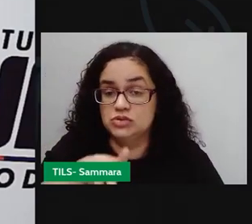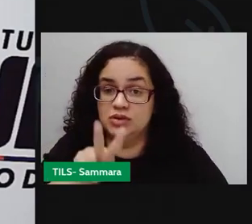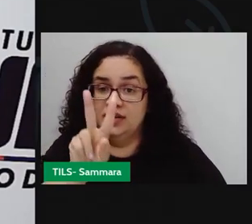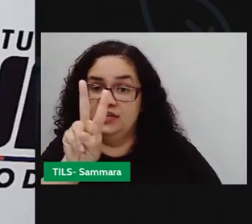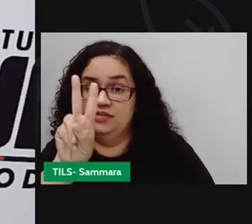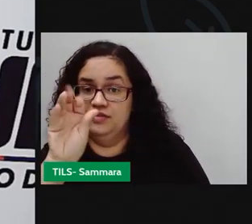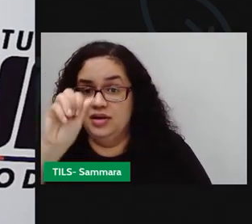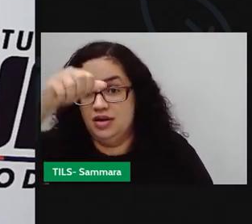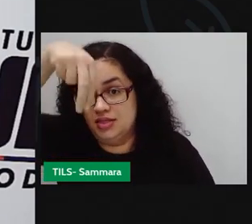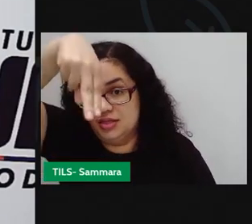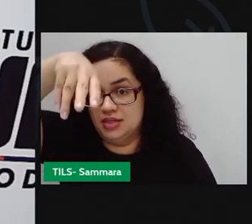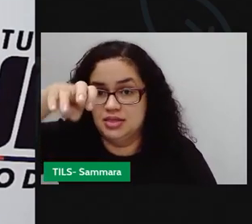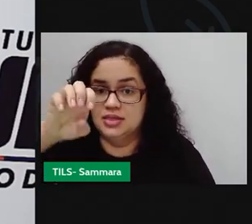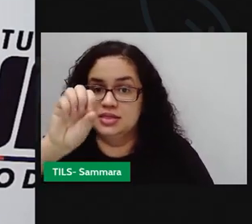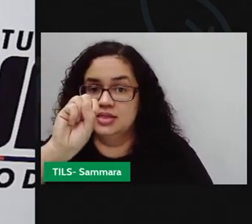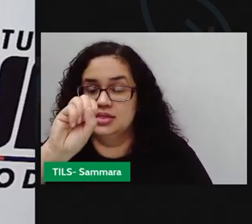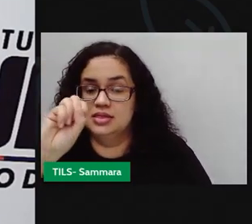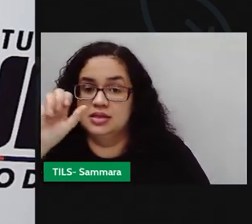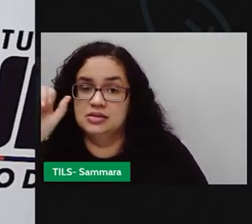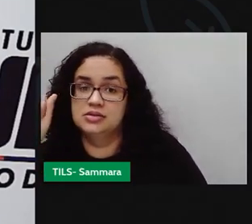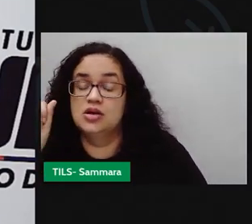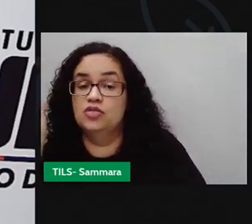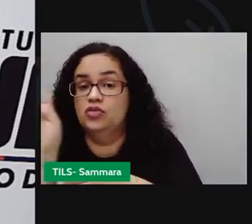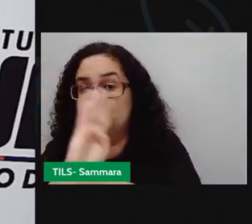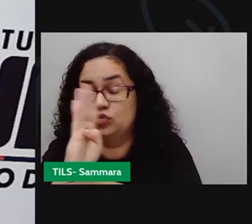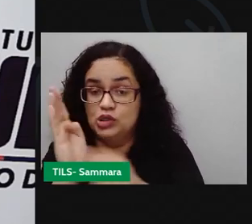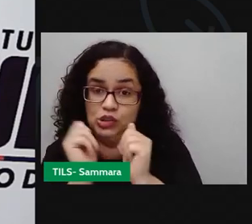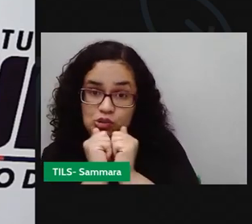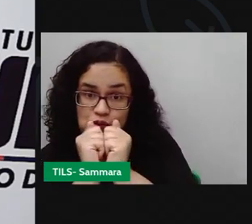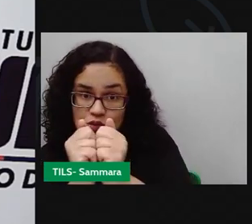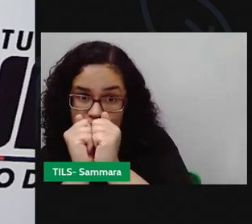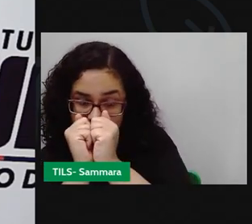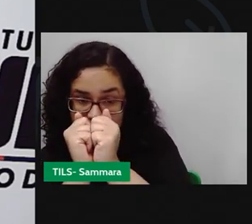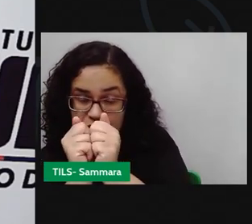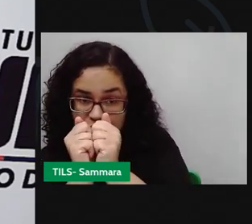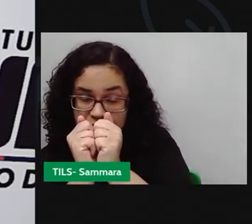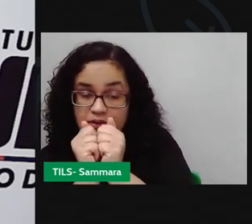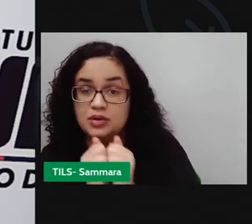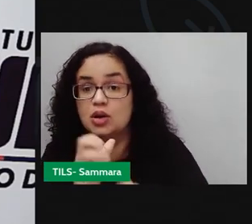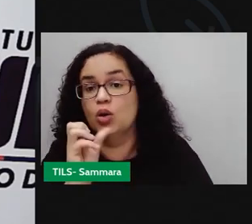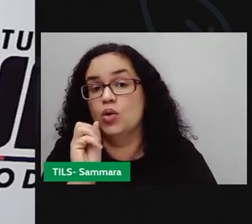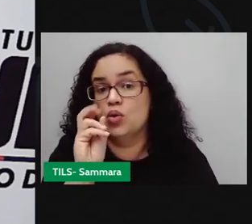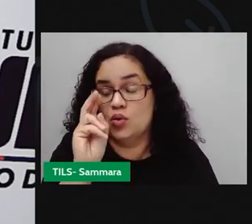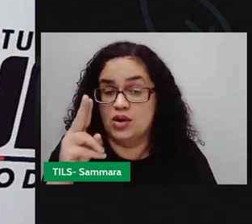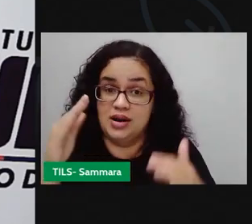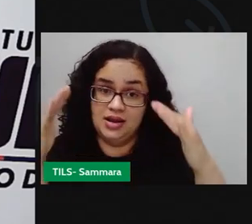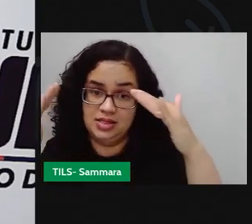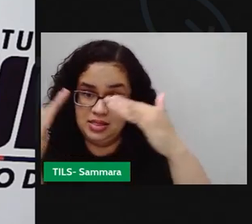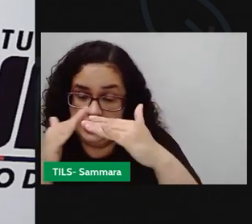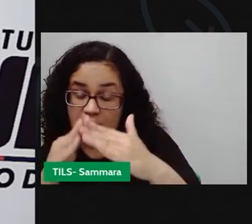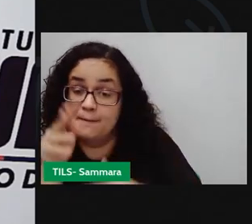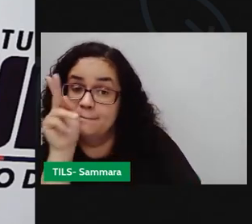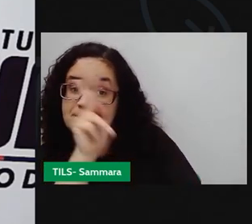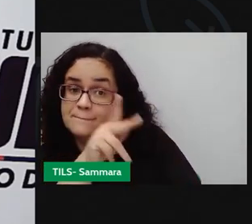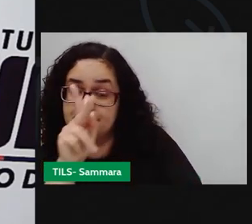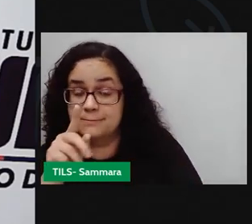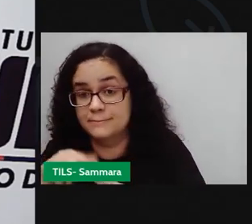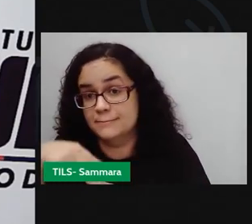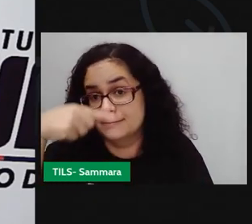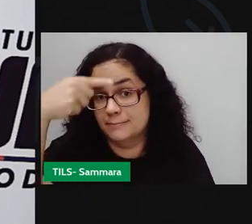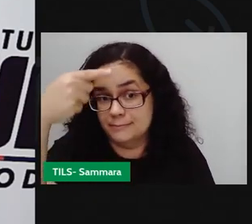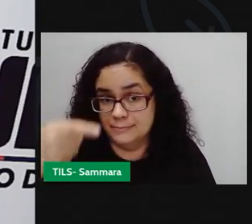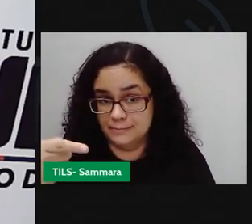Prova Nessa e estou aqui para mais uma videoaula, ó, juntinho com vocês, tá certo? Vocês aí de casa, a Pro daqui, do outro